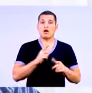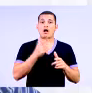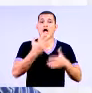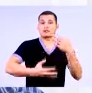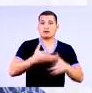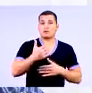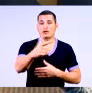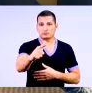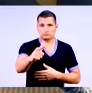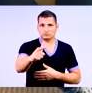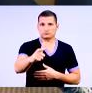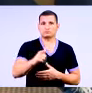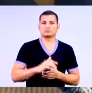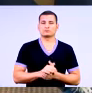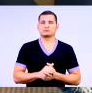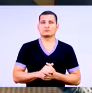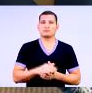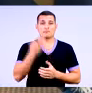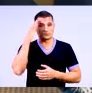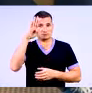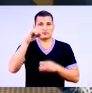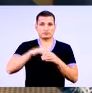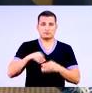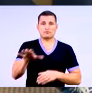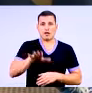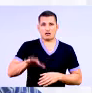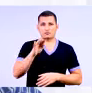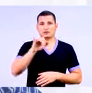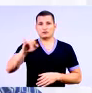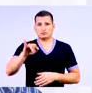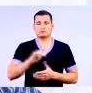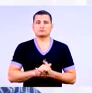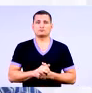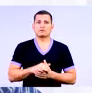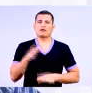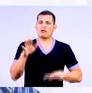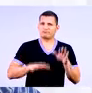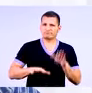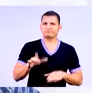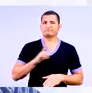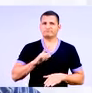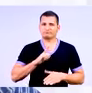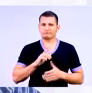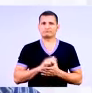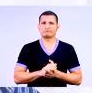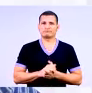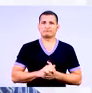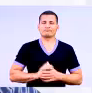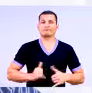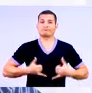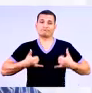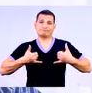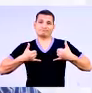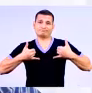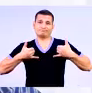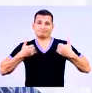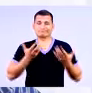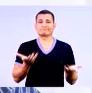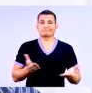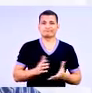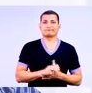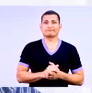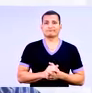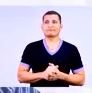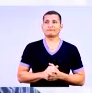sua. Então, principalmente dentro da área de TI, infelizmente, nós ainda nos deparamos muito com a questão da vaidade. Então,